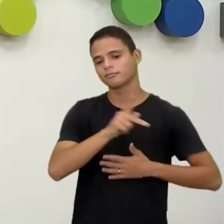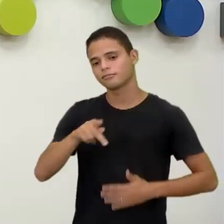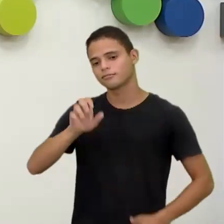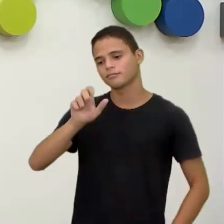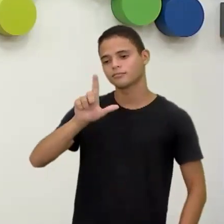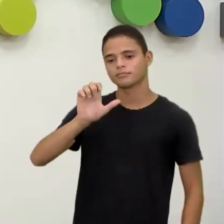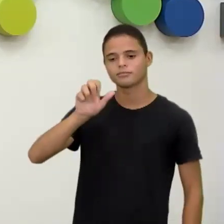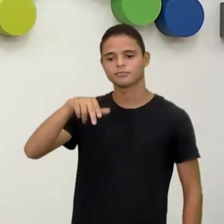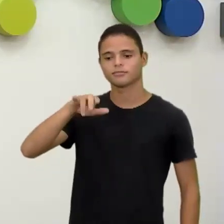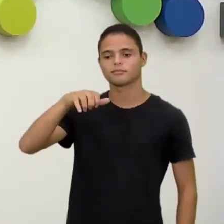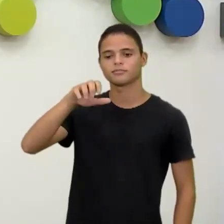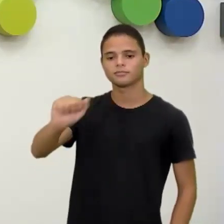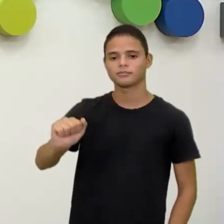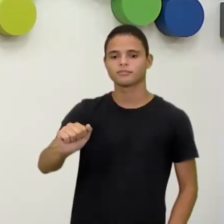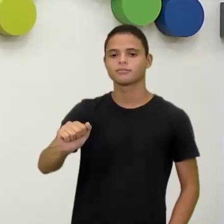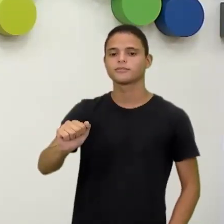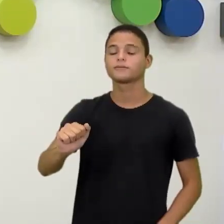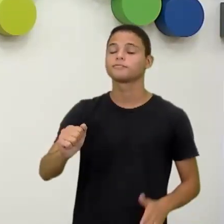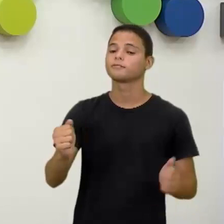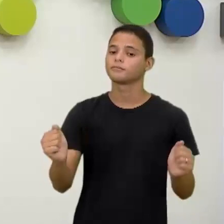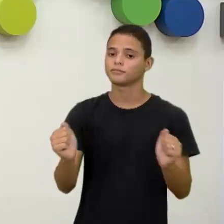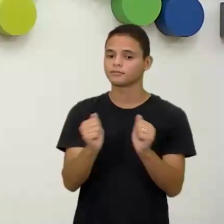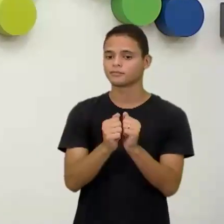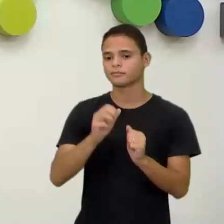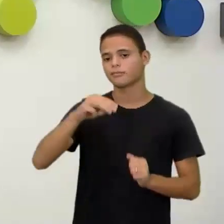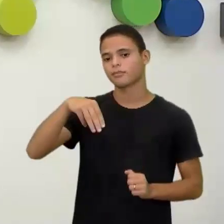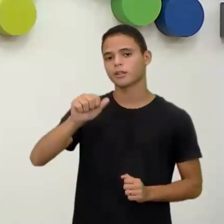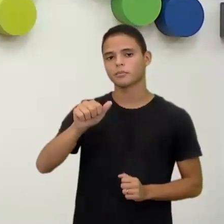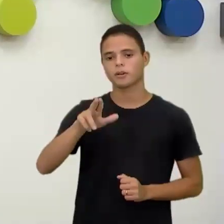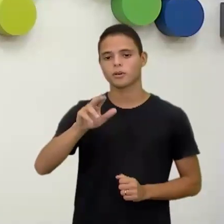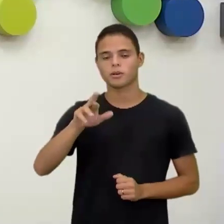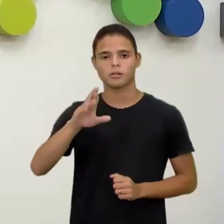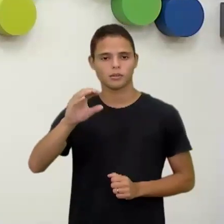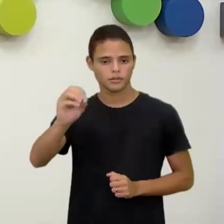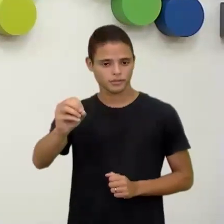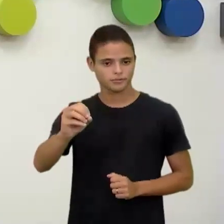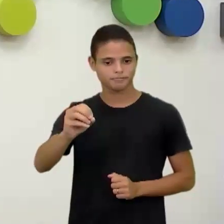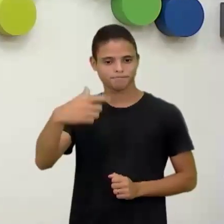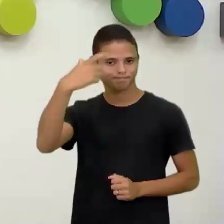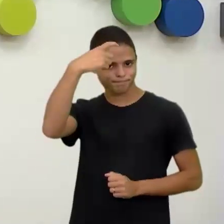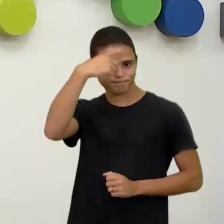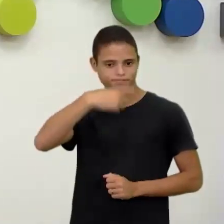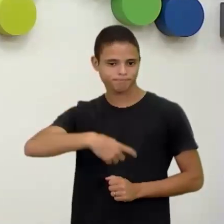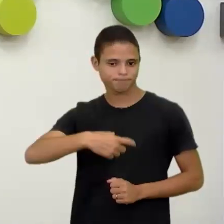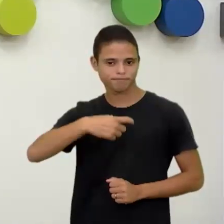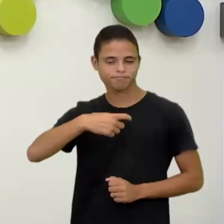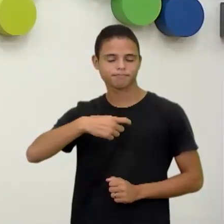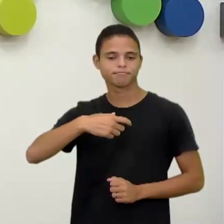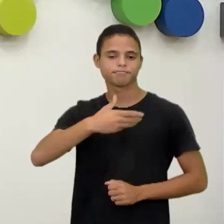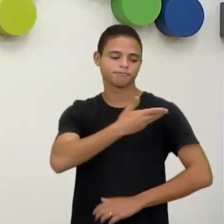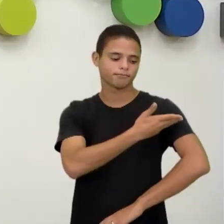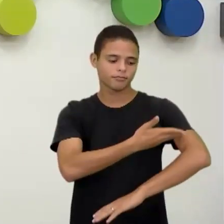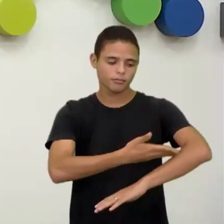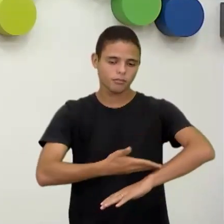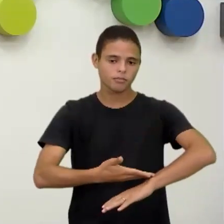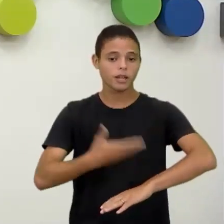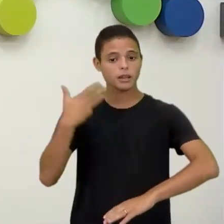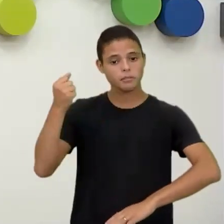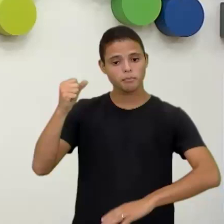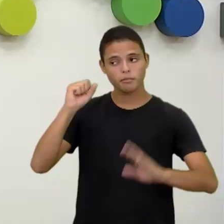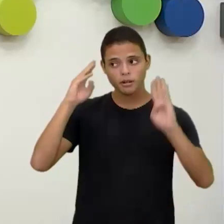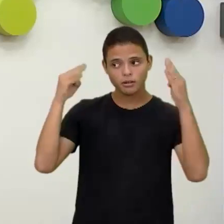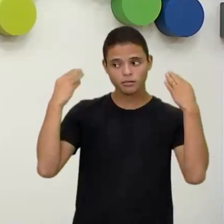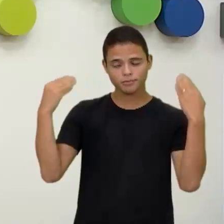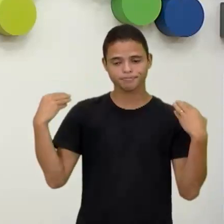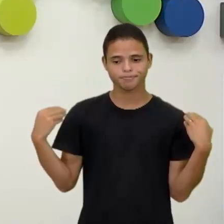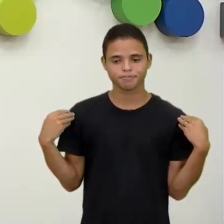moderar a aula do professor Mauro e vou fazer aí a minha descrição também para vocês. Então, sou branca, alta, cabelos